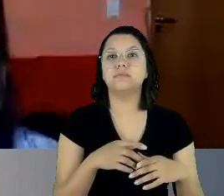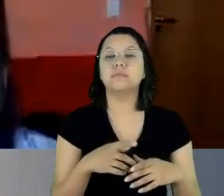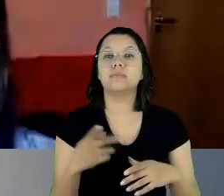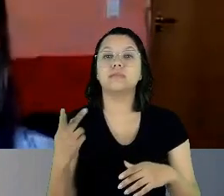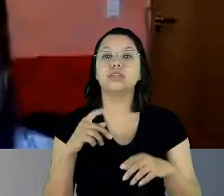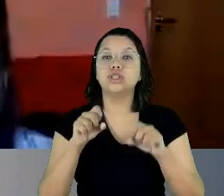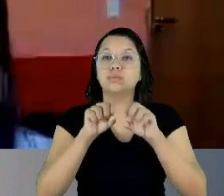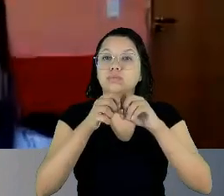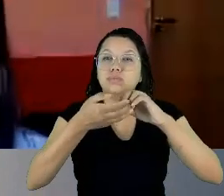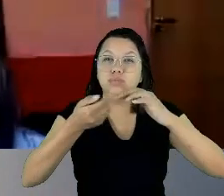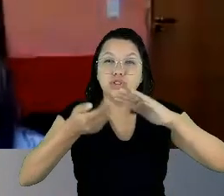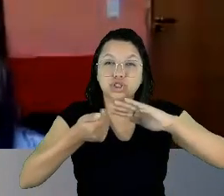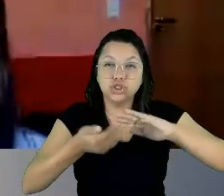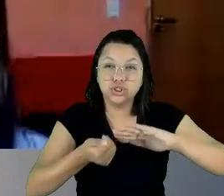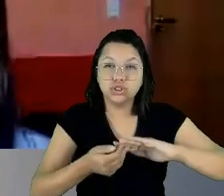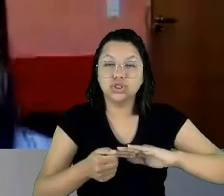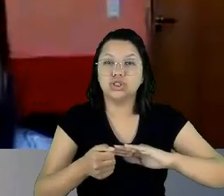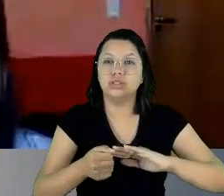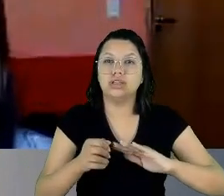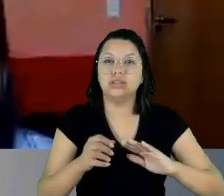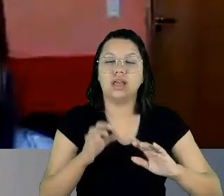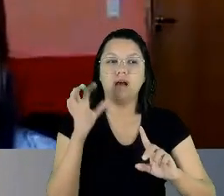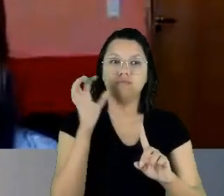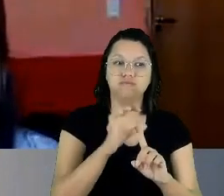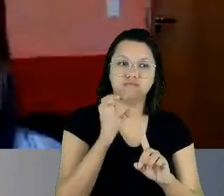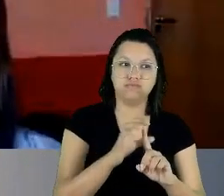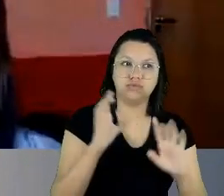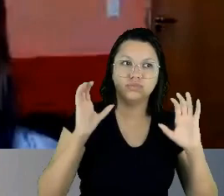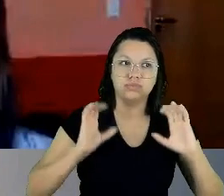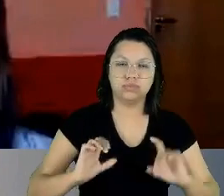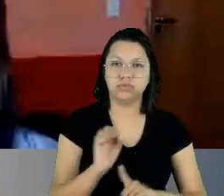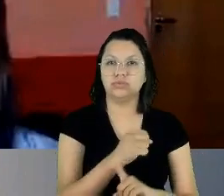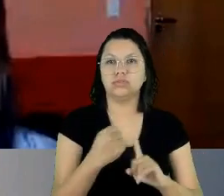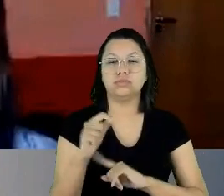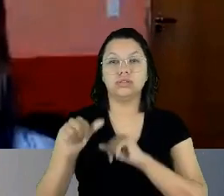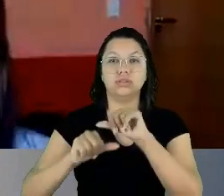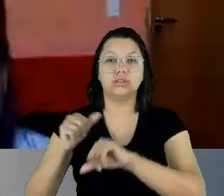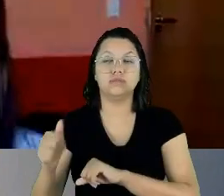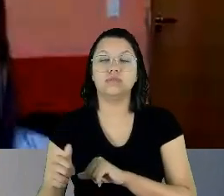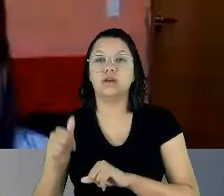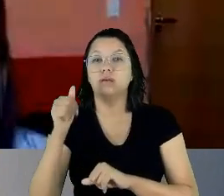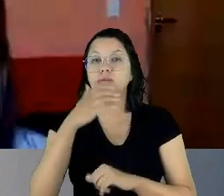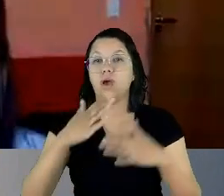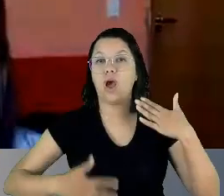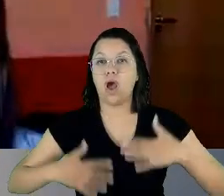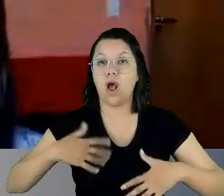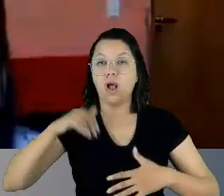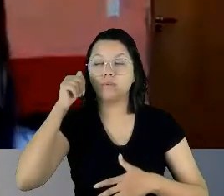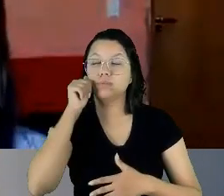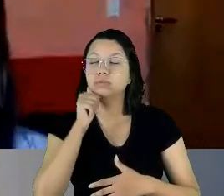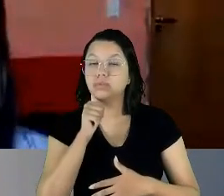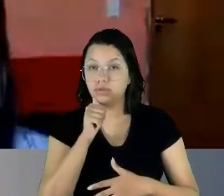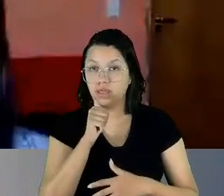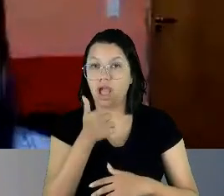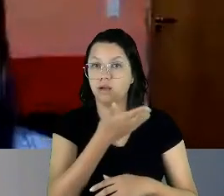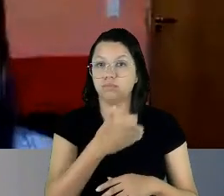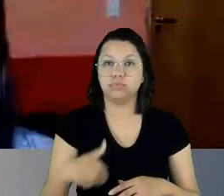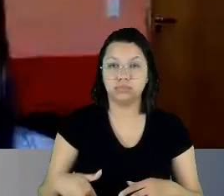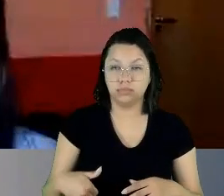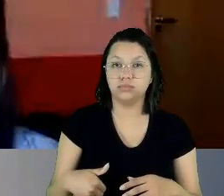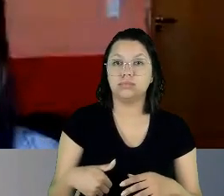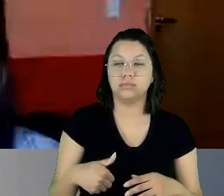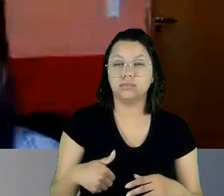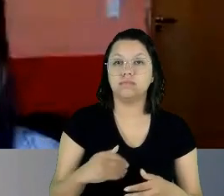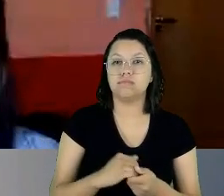gente desconstrua esse condicionamento social que torna o corpo da mulher um corpo público e, ó, com as intersecções, né,